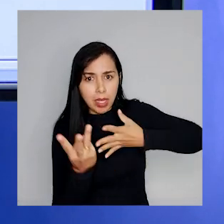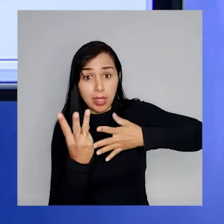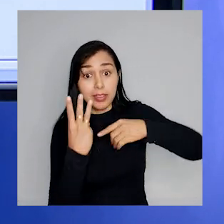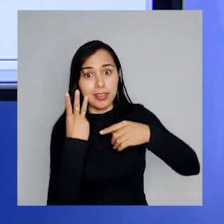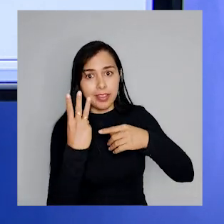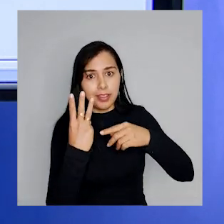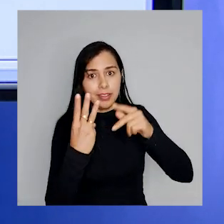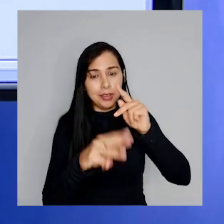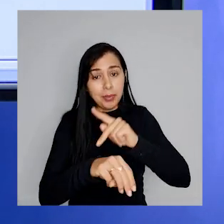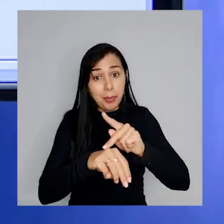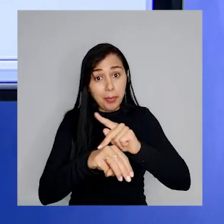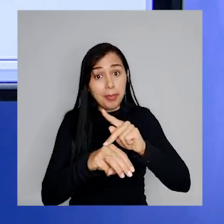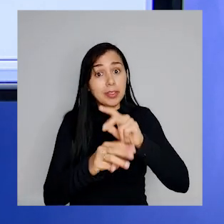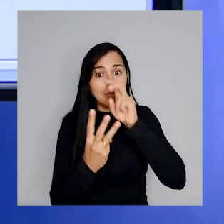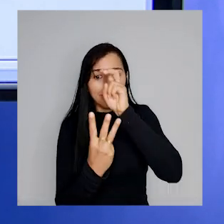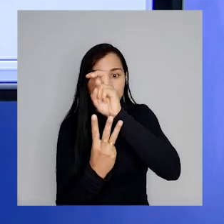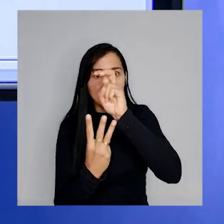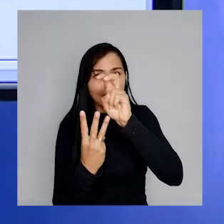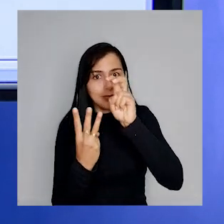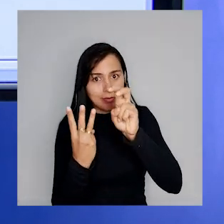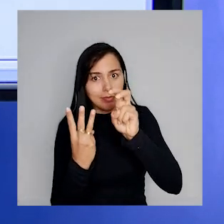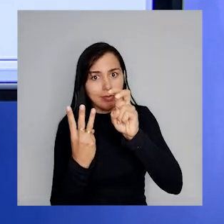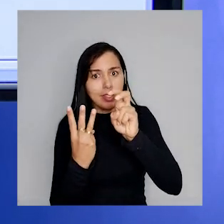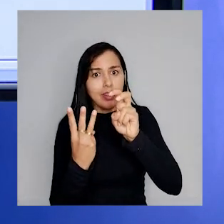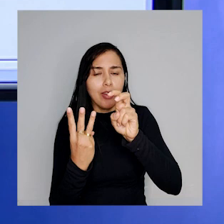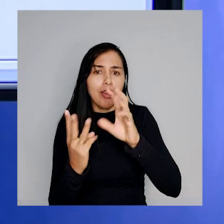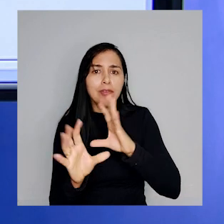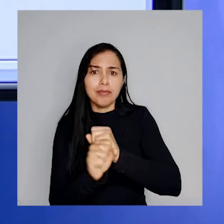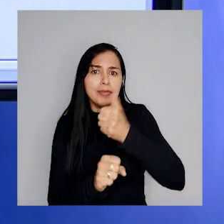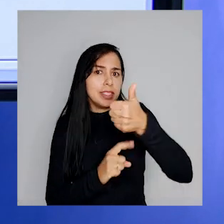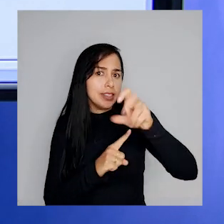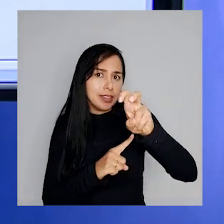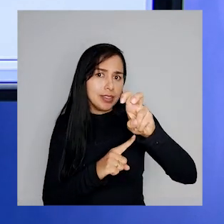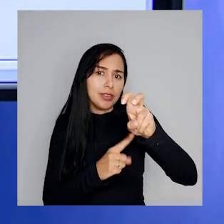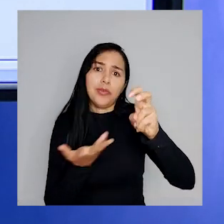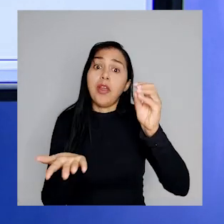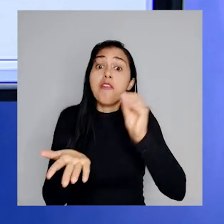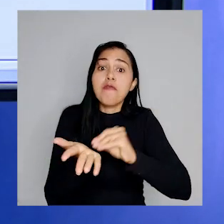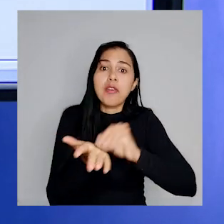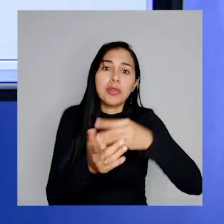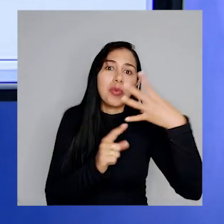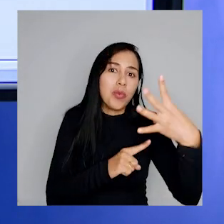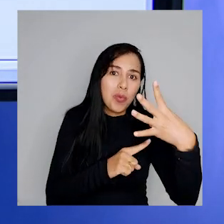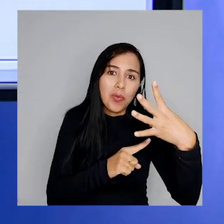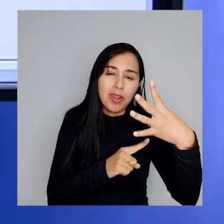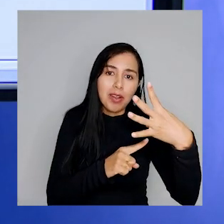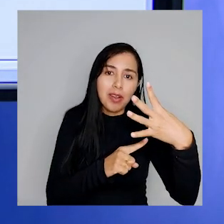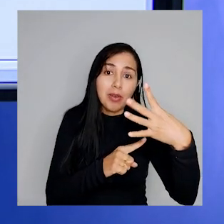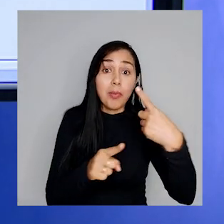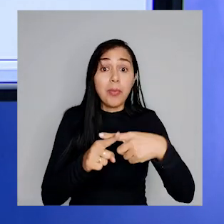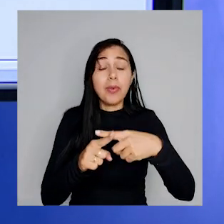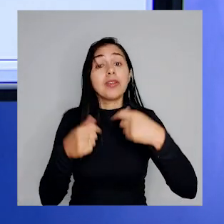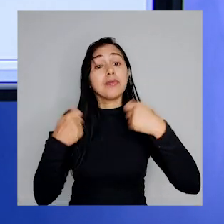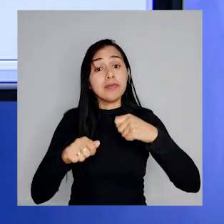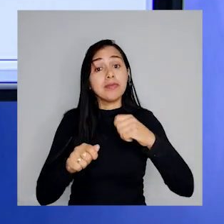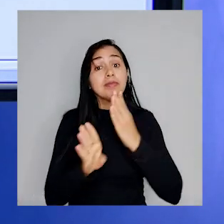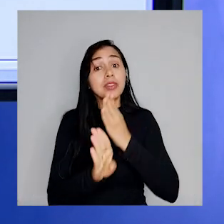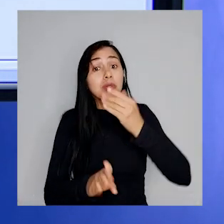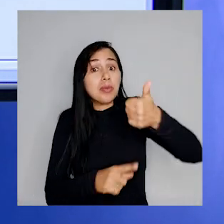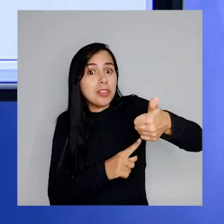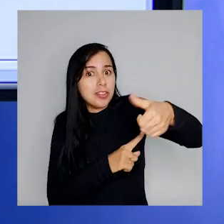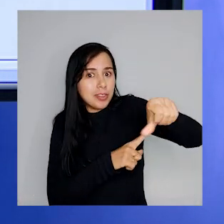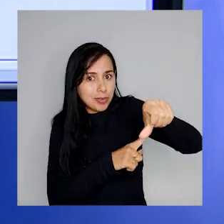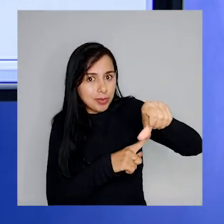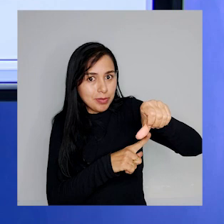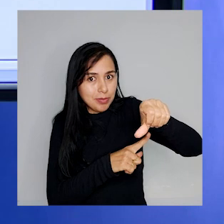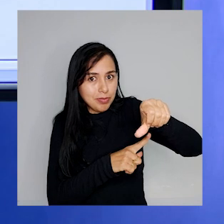ter um total de 15, restando assim 4 pontos. Então, já vê que essa configuração ela não vai ser possível, porque 4 pontos não